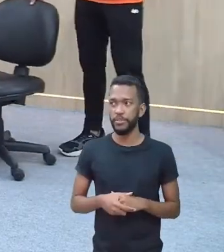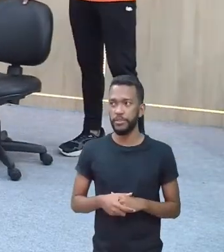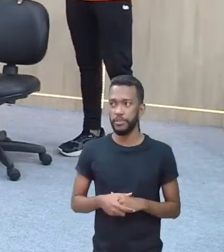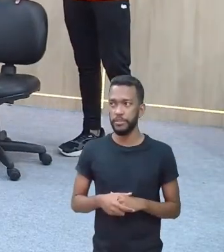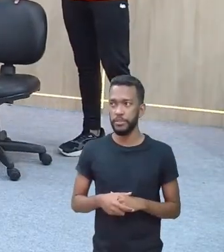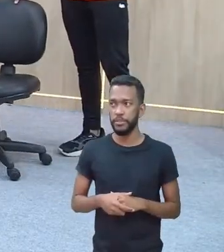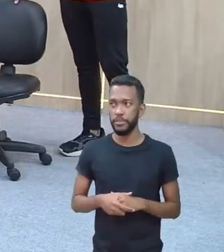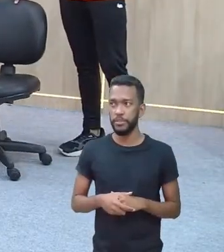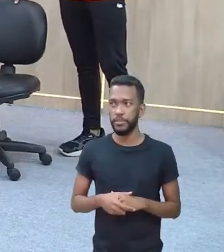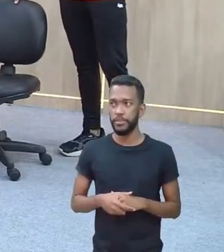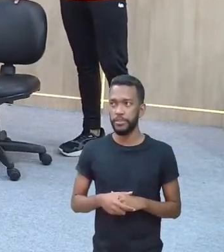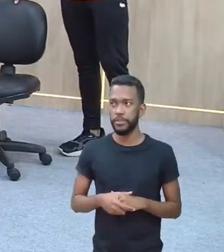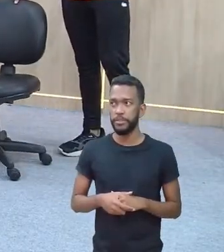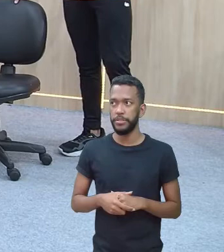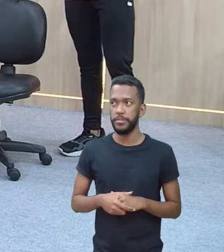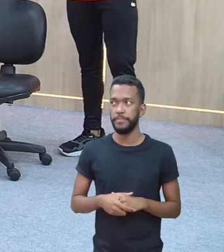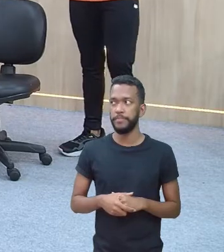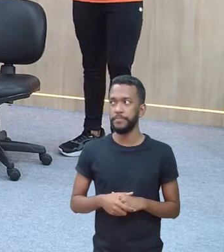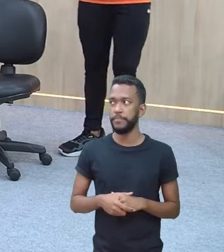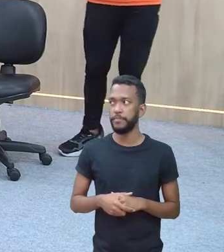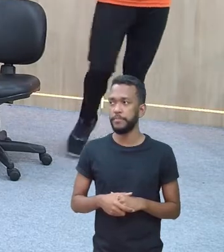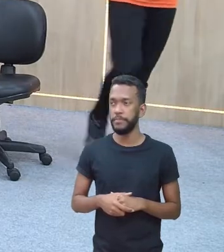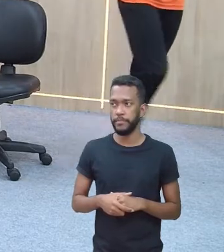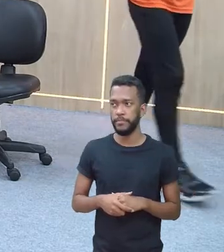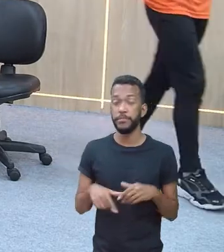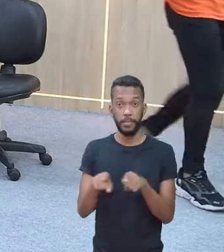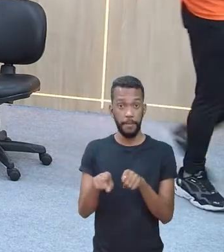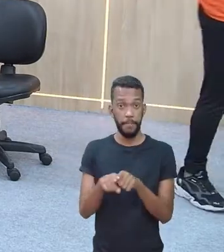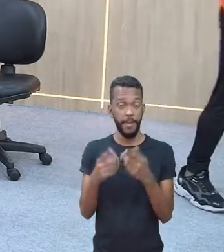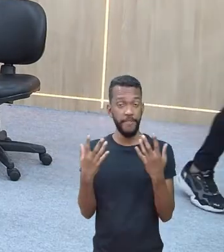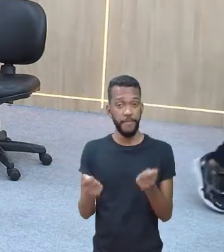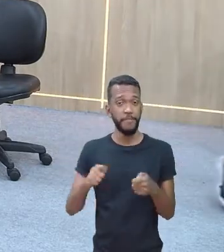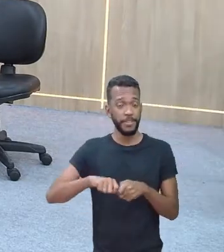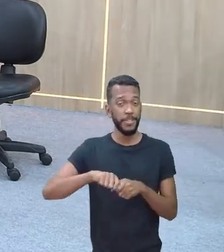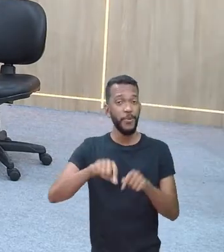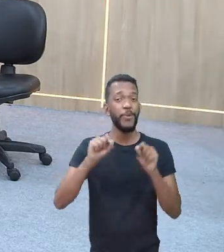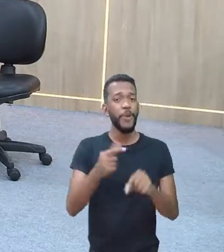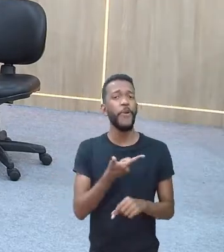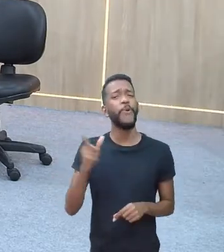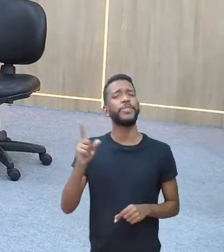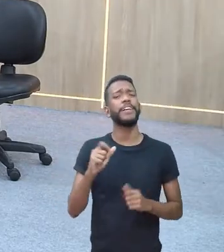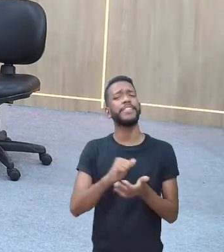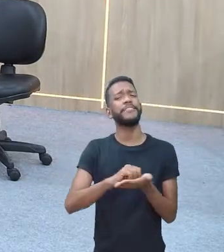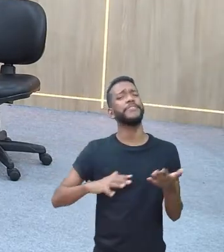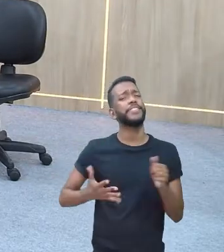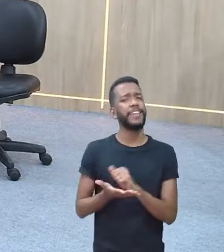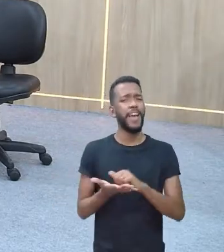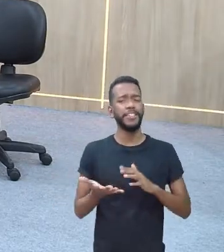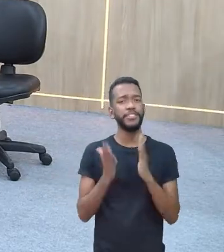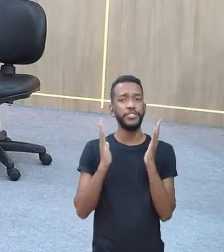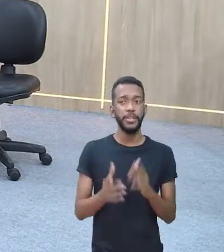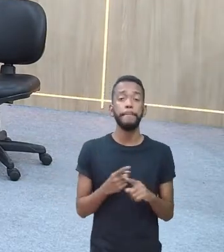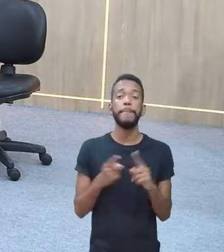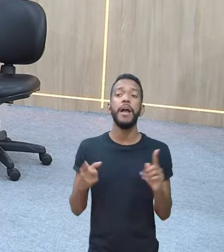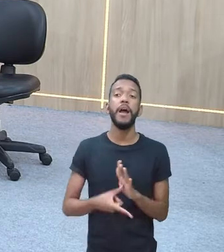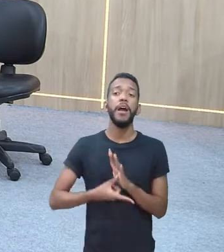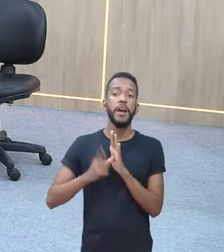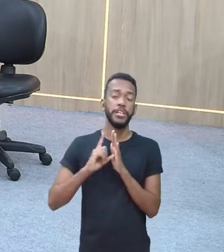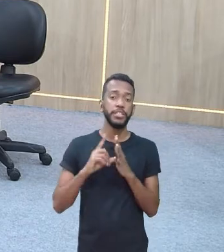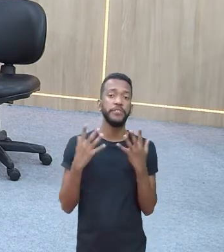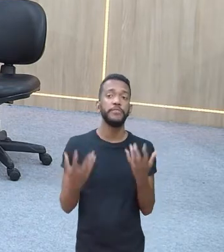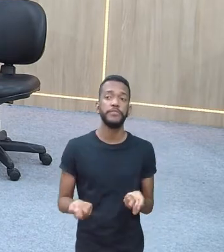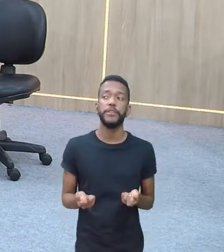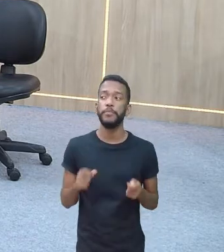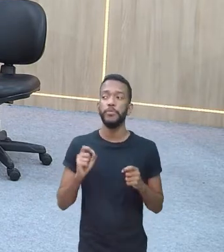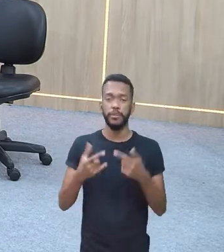cadeira de rodas. E também vamos fazer algumas outras atividades, né? Mas antes, vamos